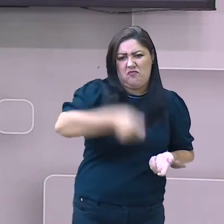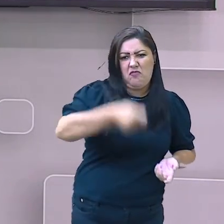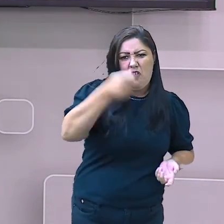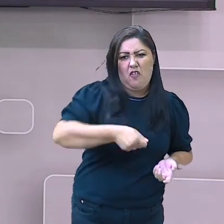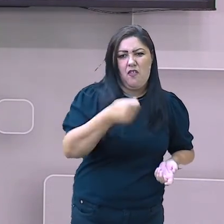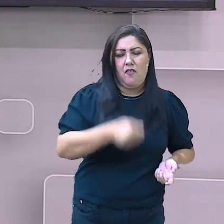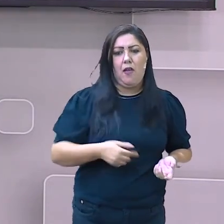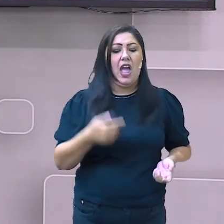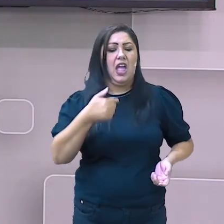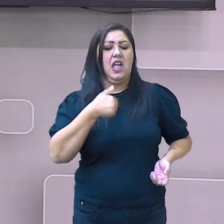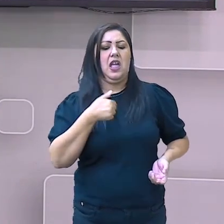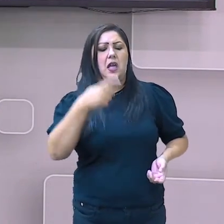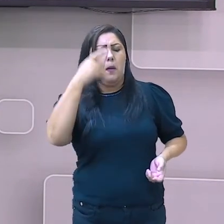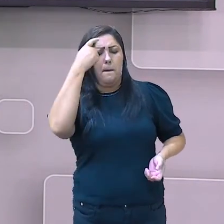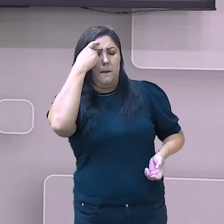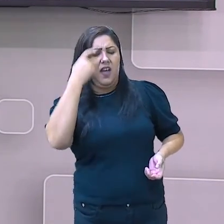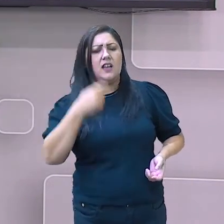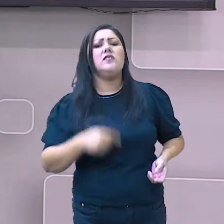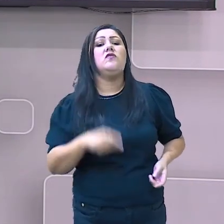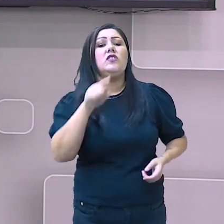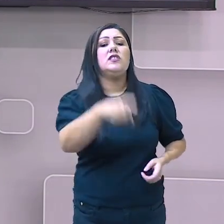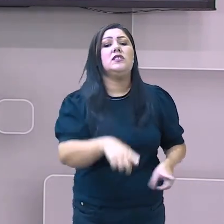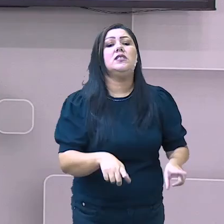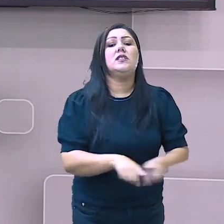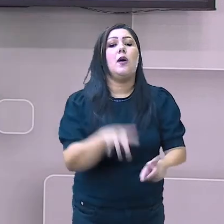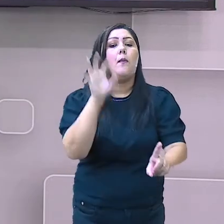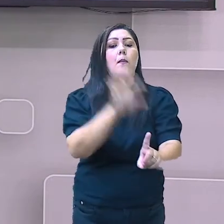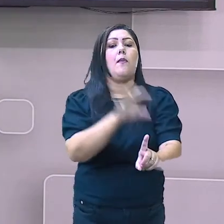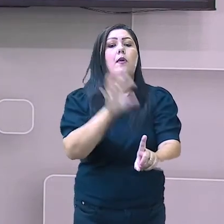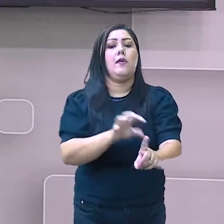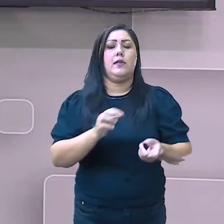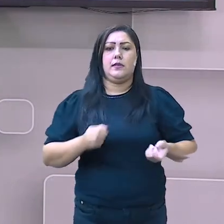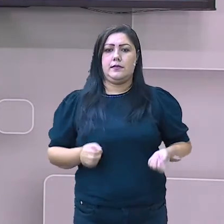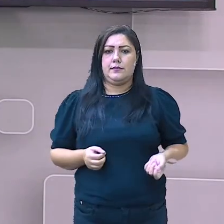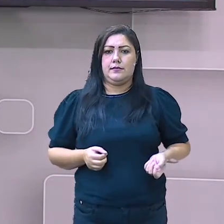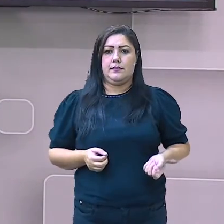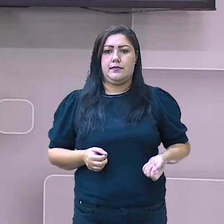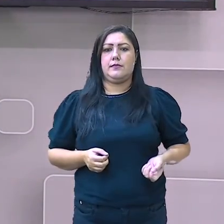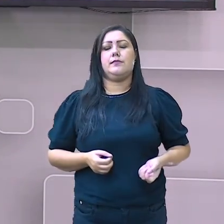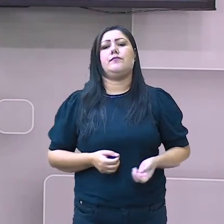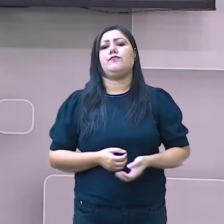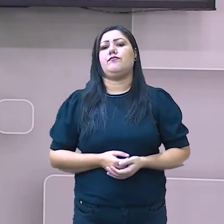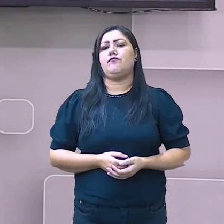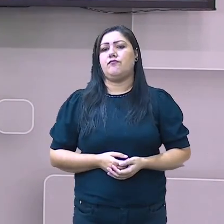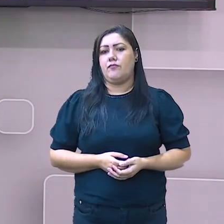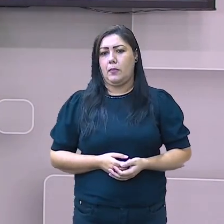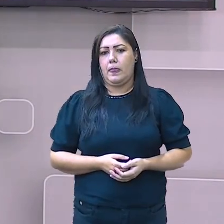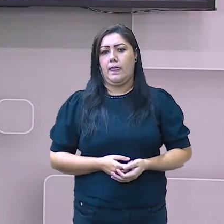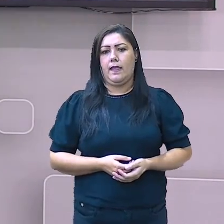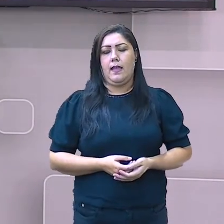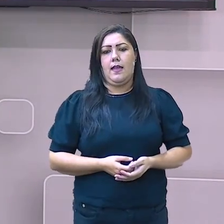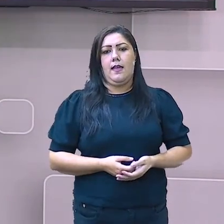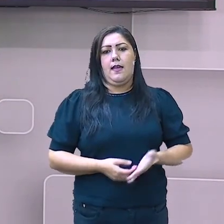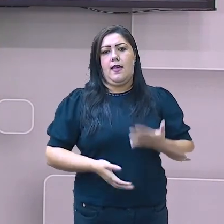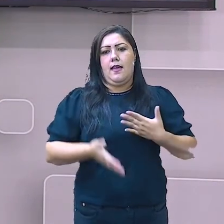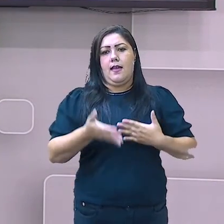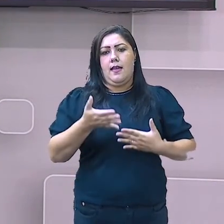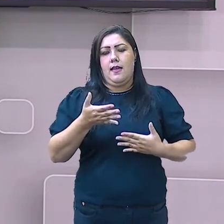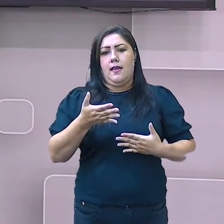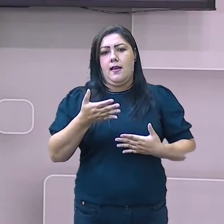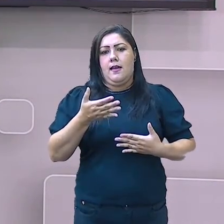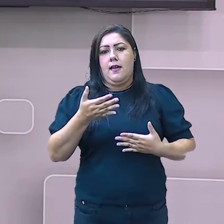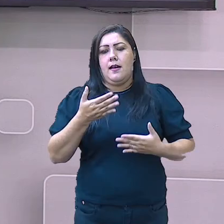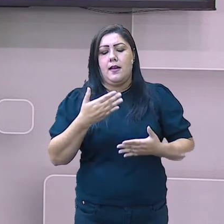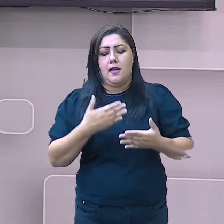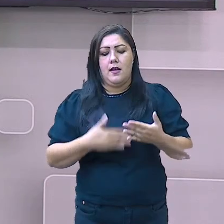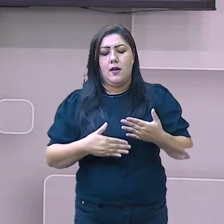sua doutrina, aquilo que você acredita, para o outro e formar uma